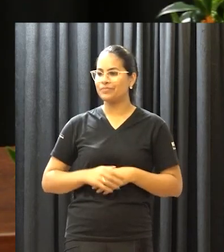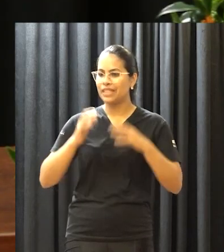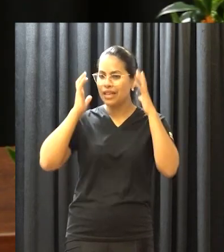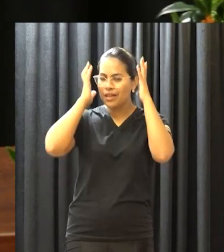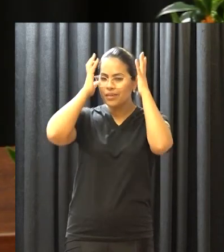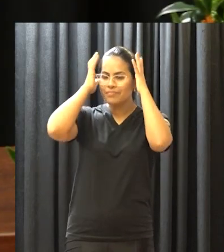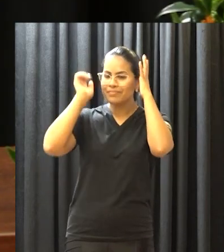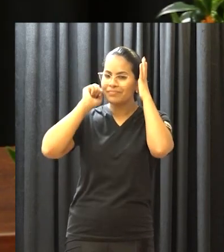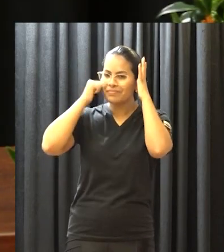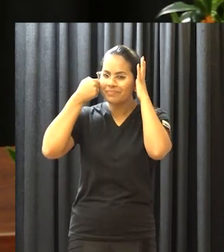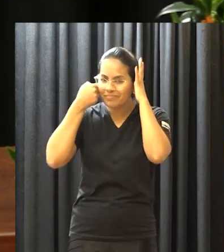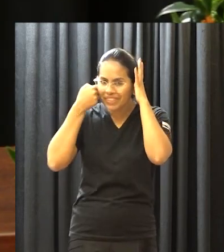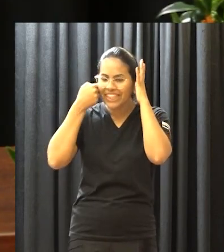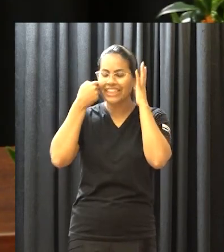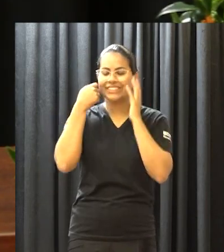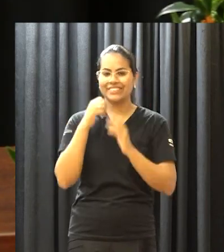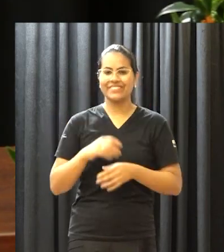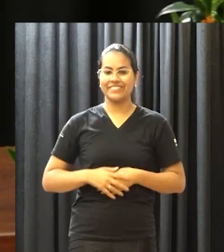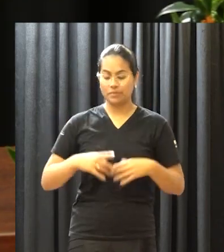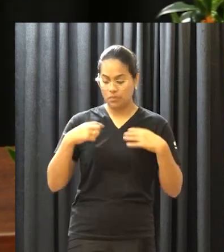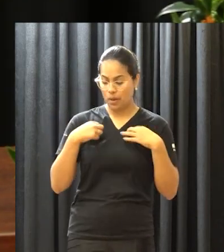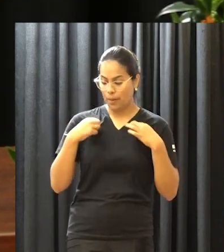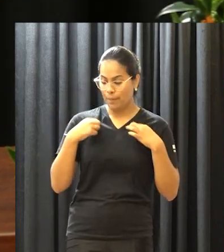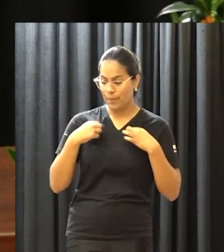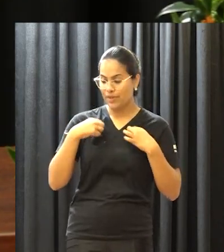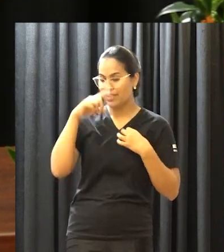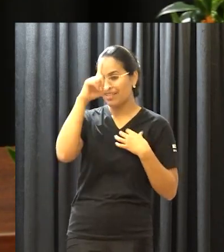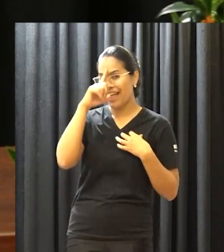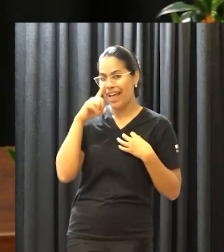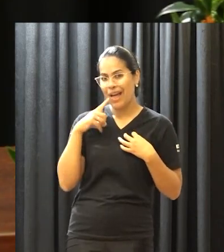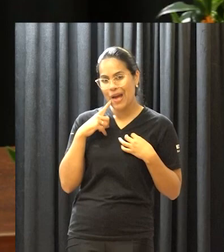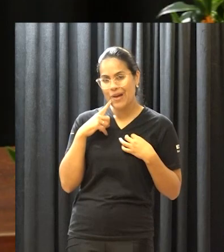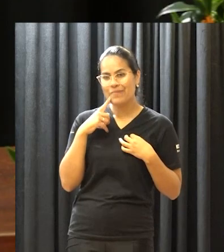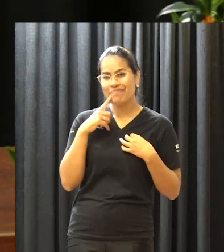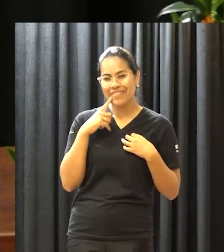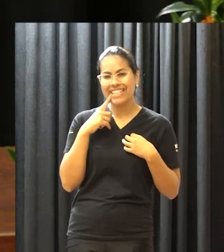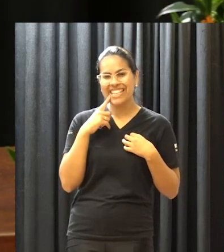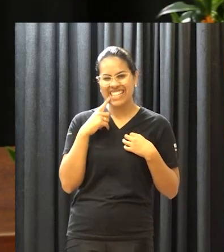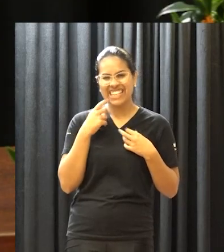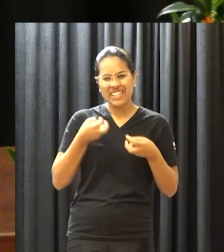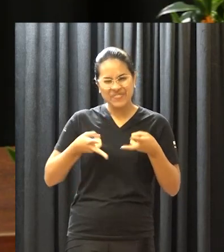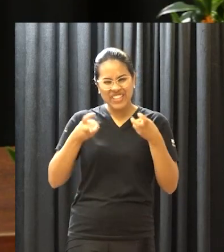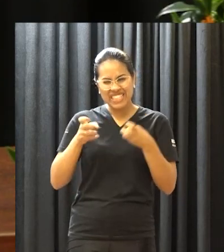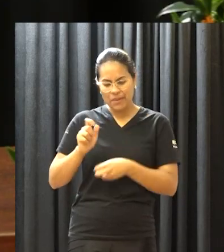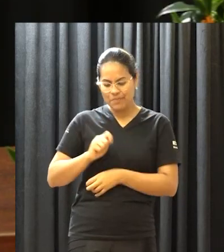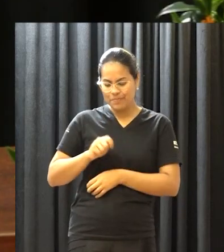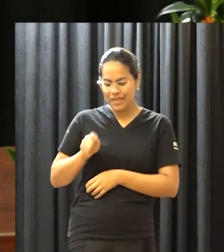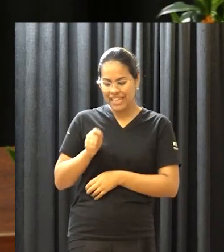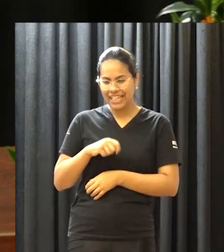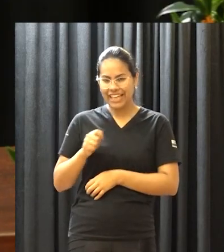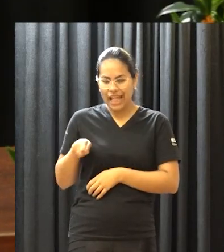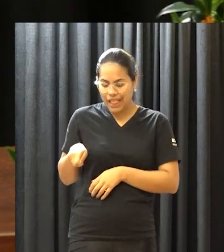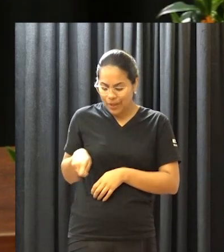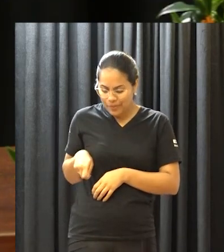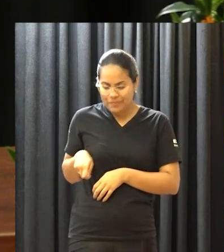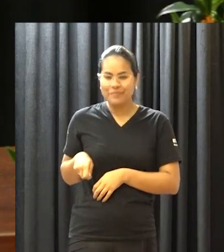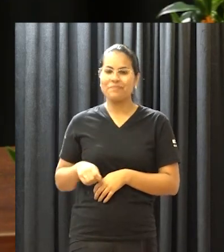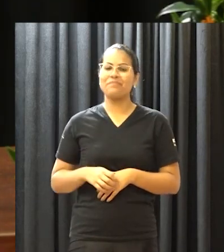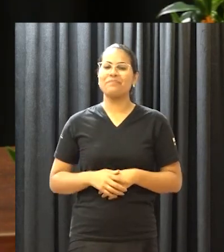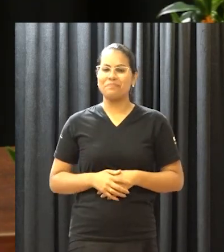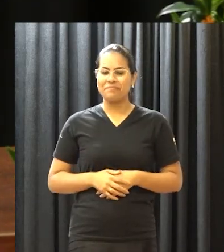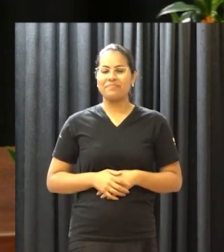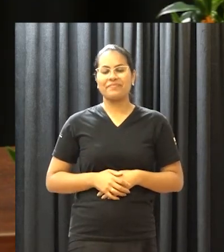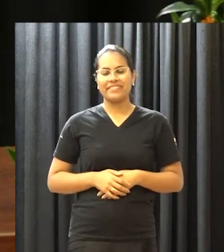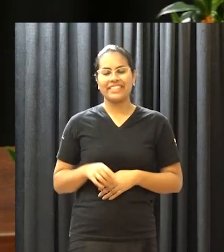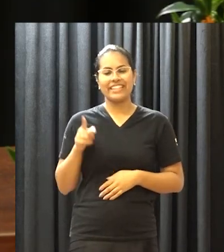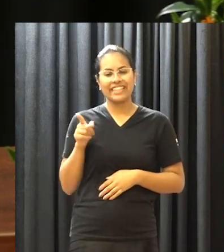uma blusa amarela. E ela tem dá para ver a pontinha assim da bengala que está à frente do corpo dela nessa imagem. E ela vai explicar por